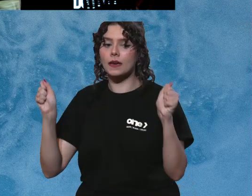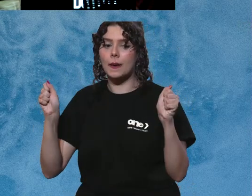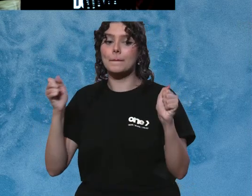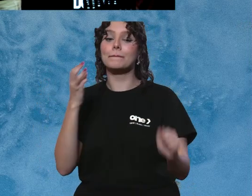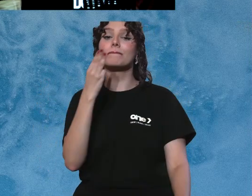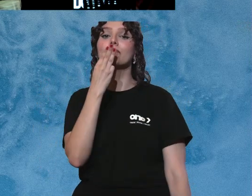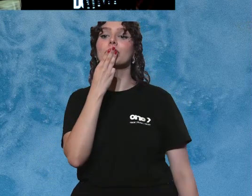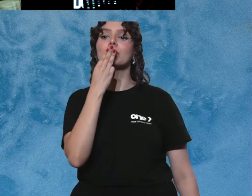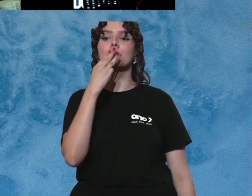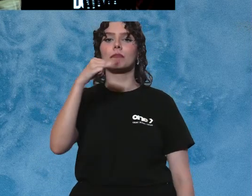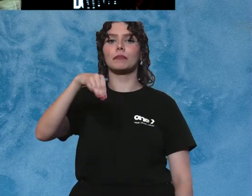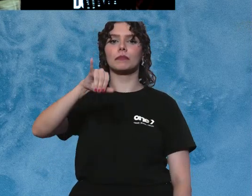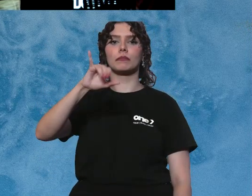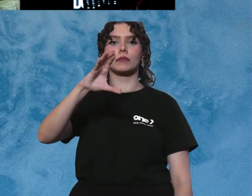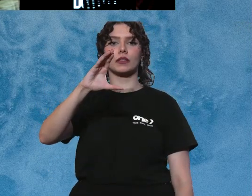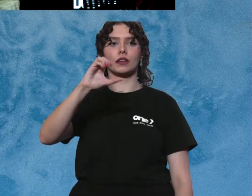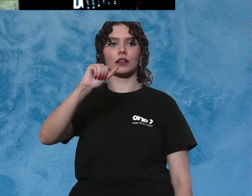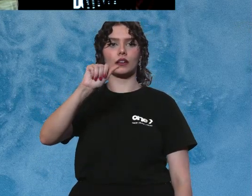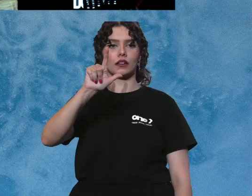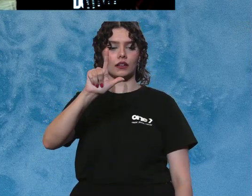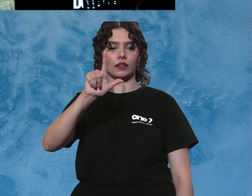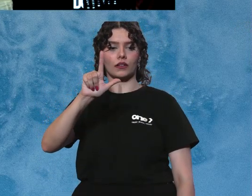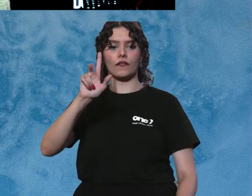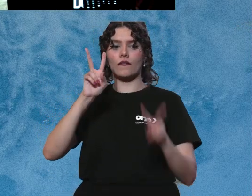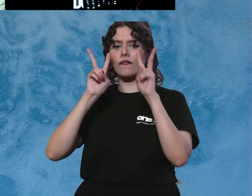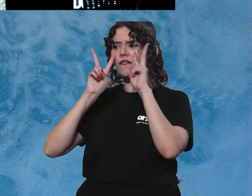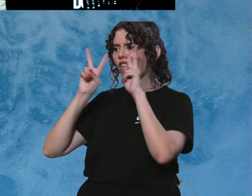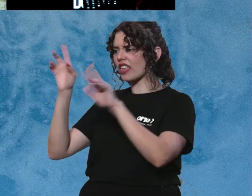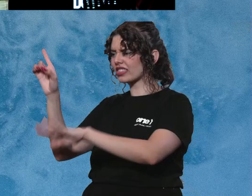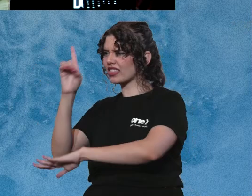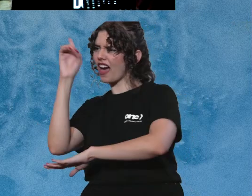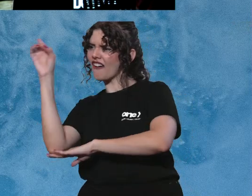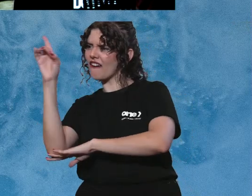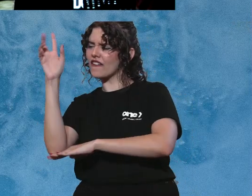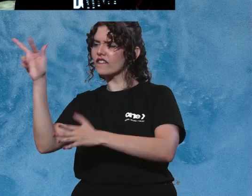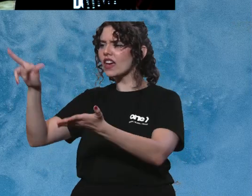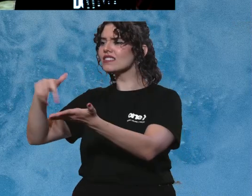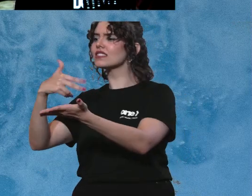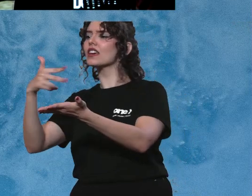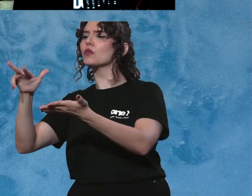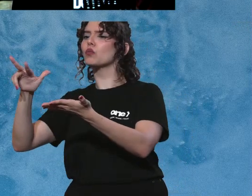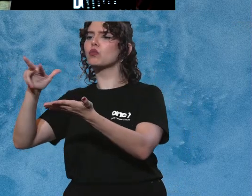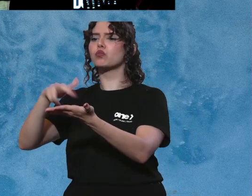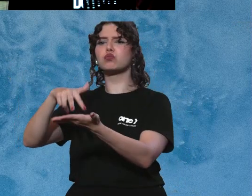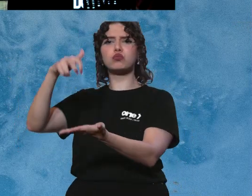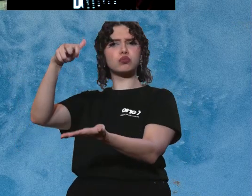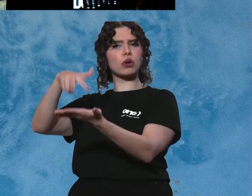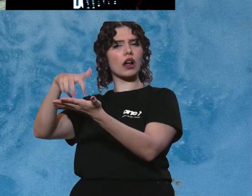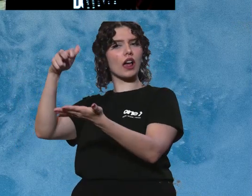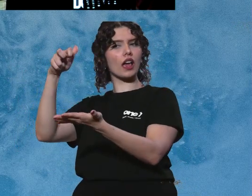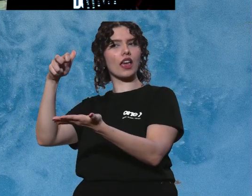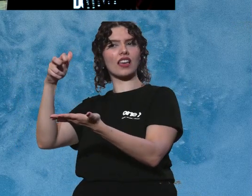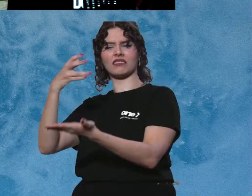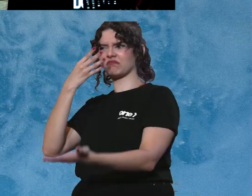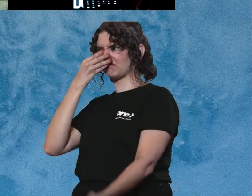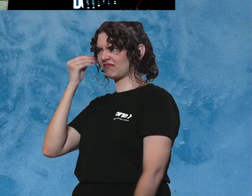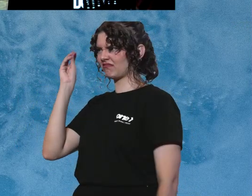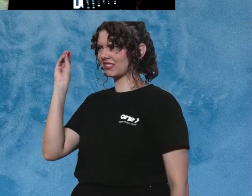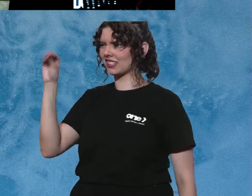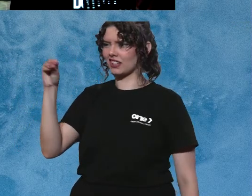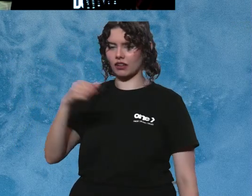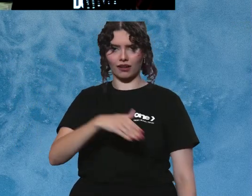história. Ao ver o rei Davi saltando e dançando diante do Senhor, ela o desprezou em seu